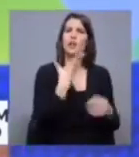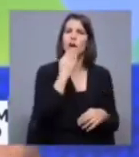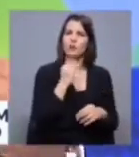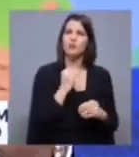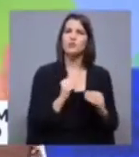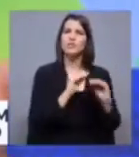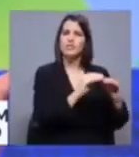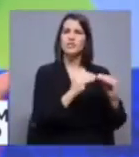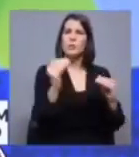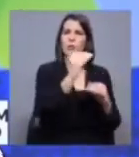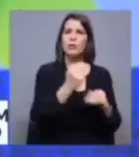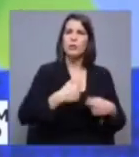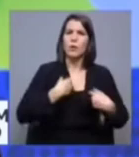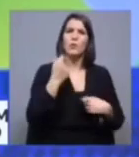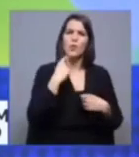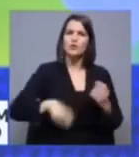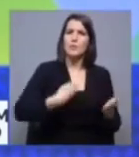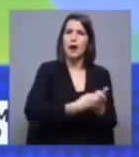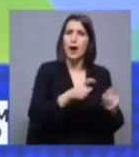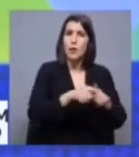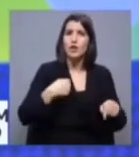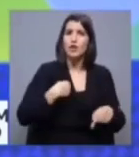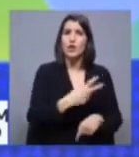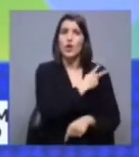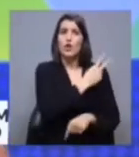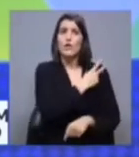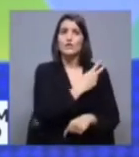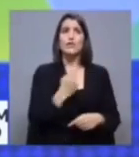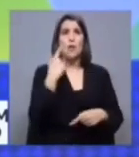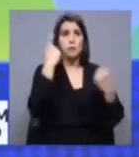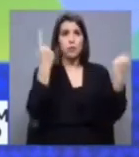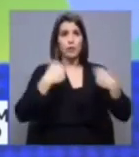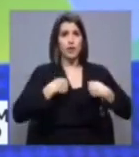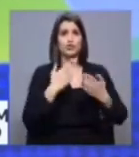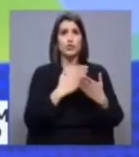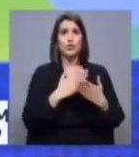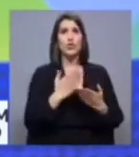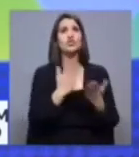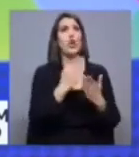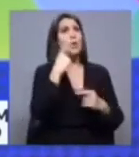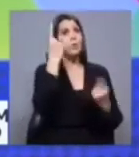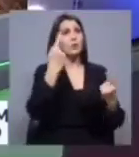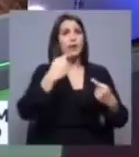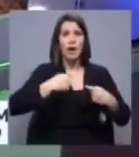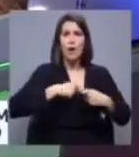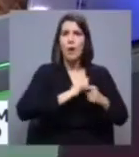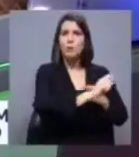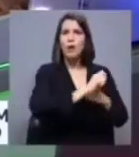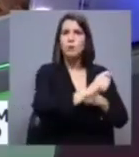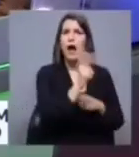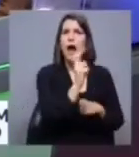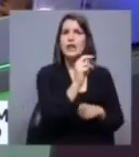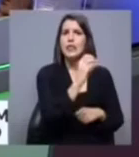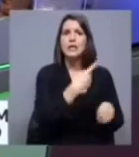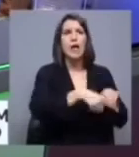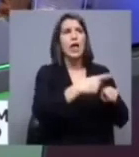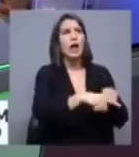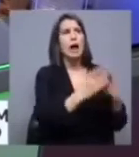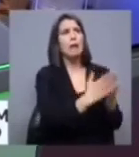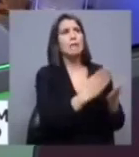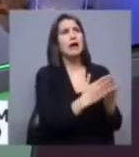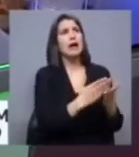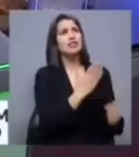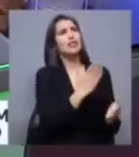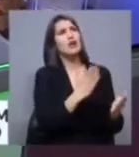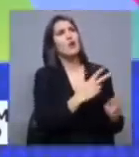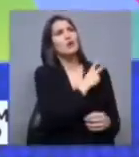do ensino superior vão ter que pagar os seus cursos. Olha como eu, que estudei na universidade pública. Numa universidade pública tenho que pagar. André Ventura, já está com muitos anos. Com muito estamos tempo a pagar carro. Estamos a pagar